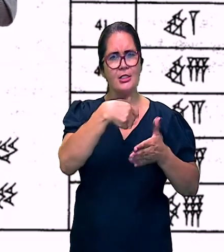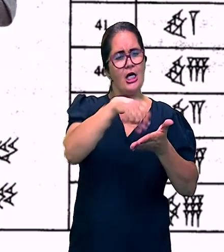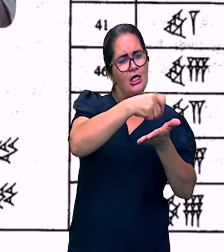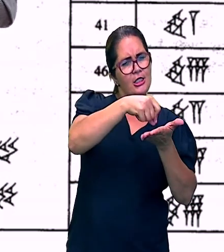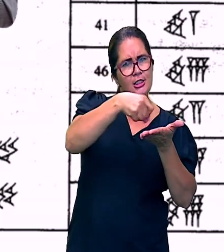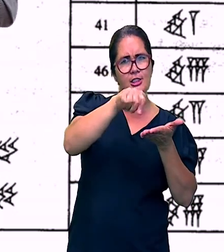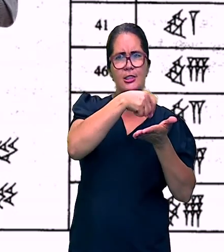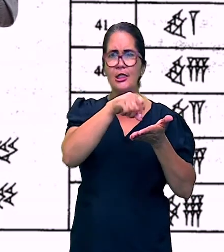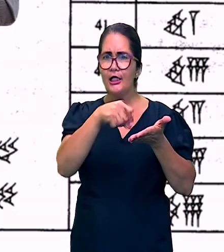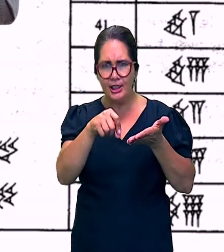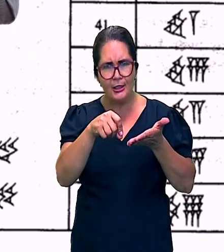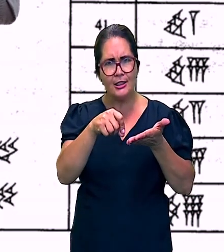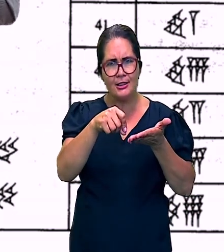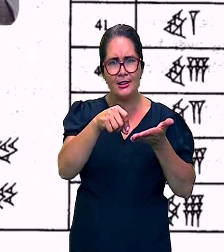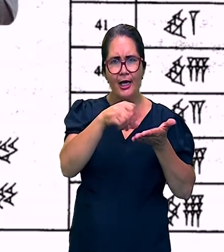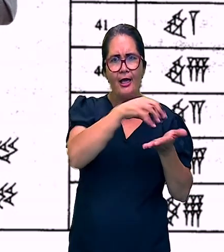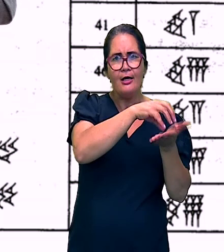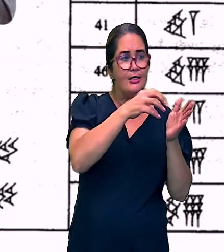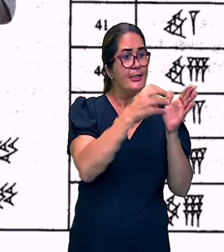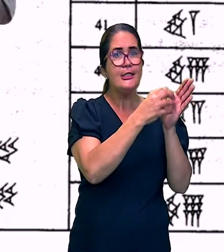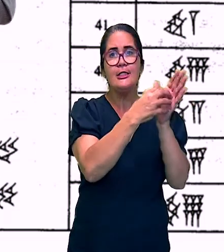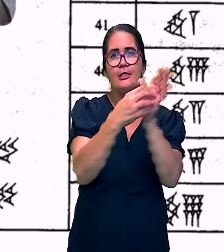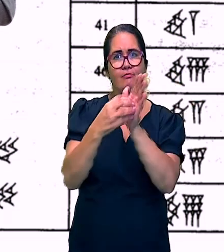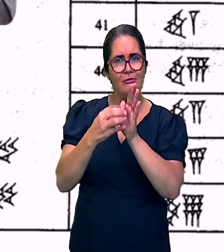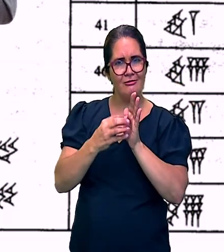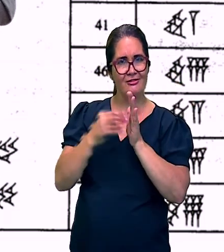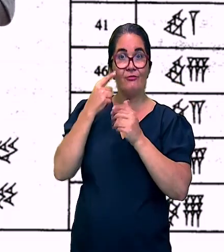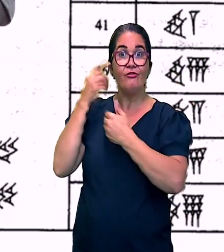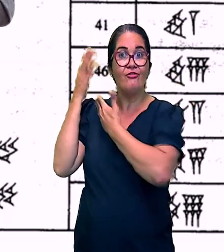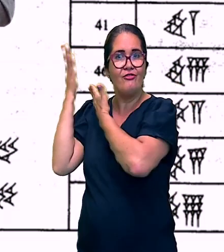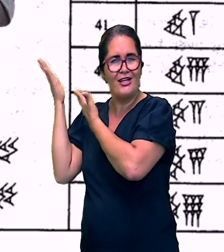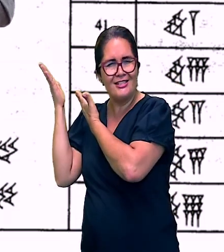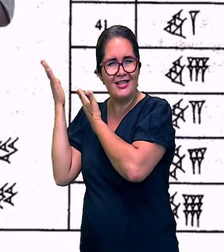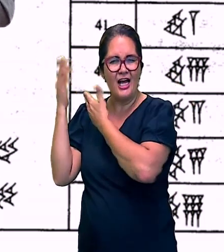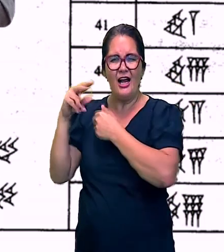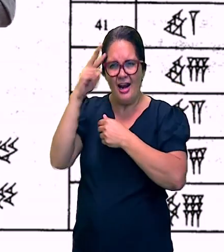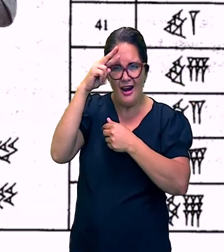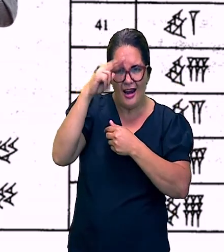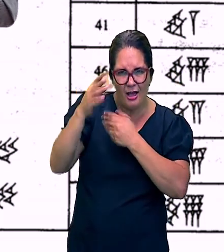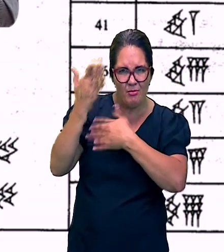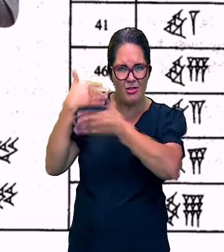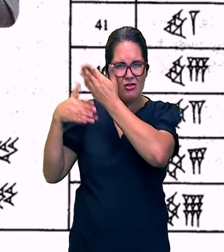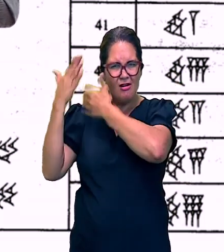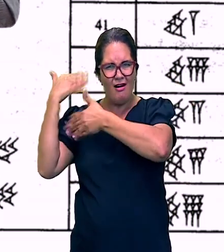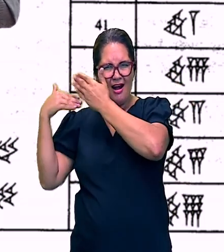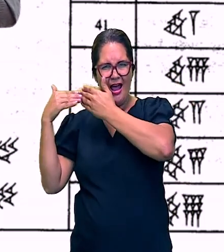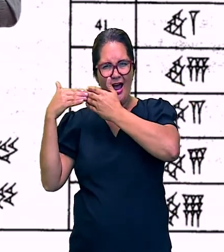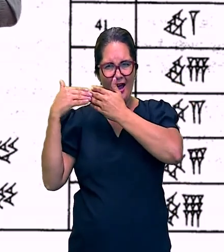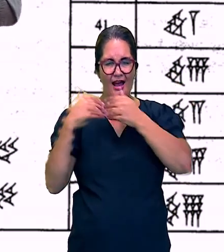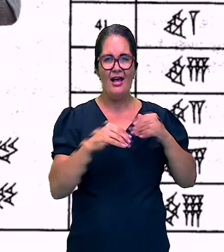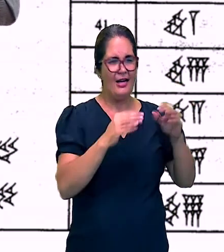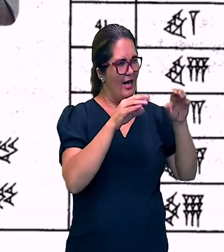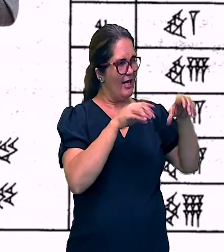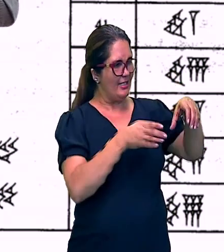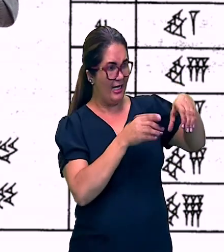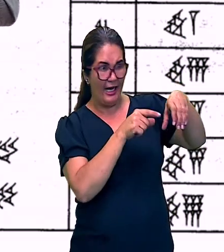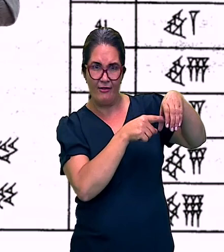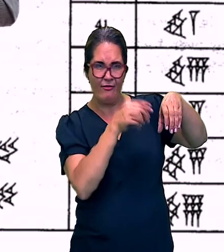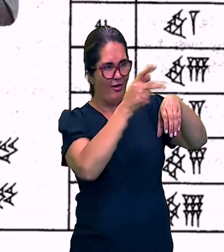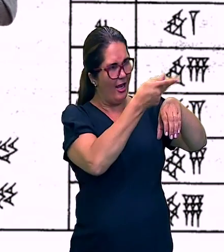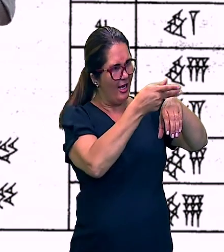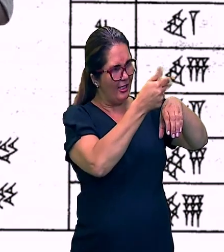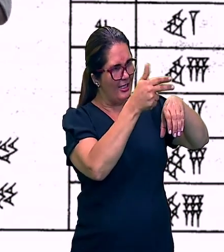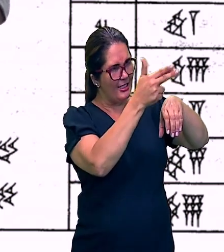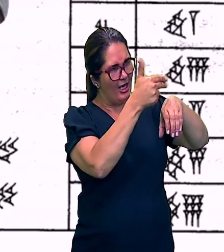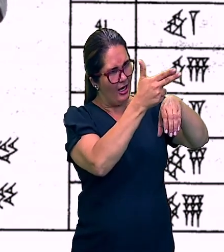registrados lá na arte rupestre dentro das cavernas. Depois eles foram aperfeiçoando, né,